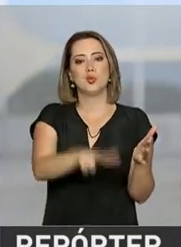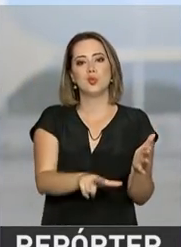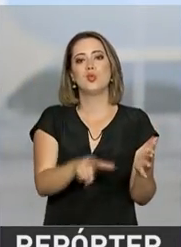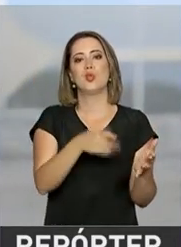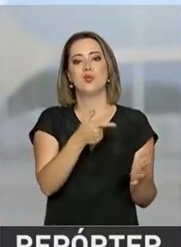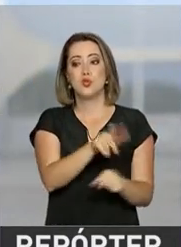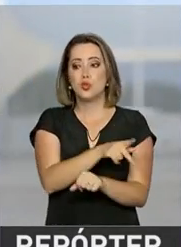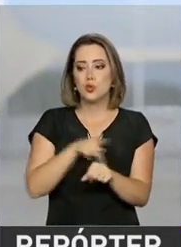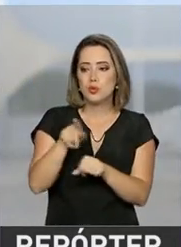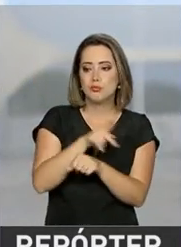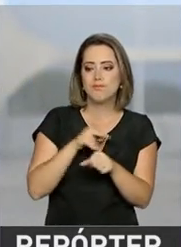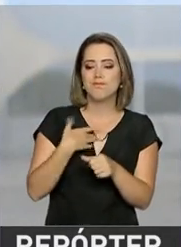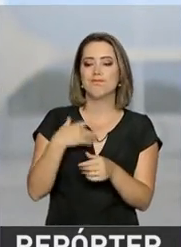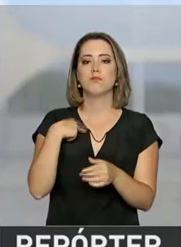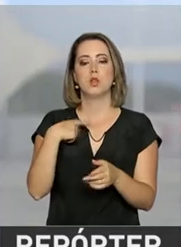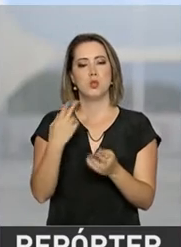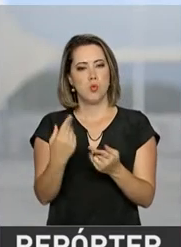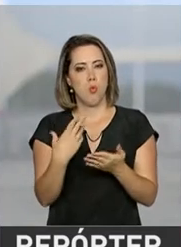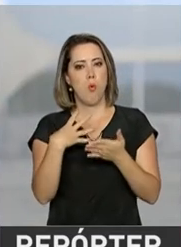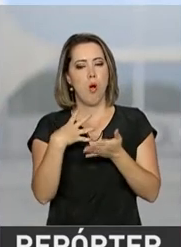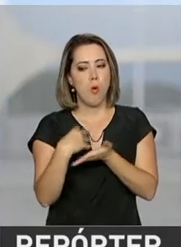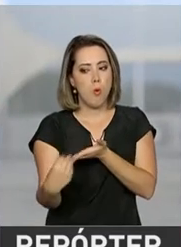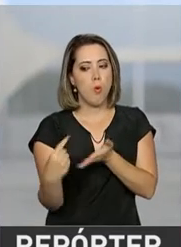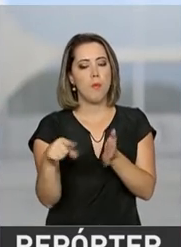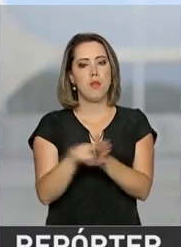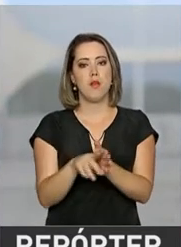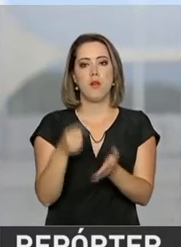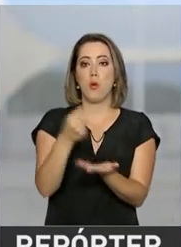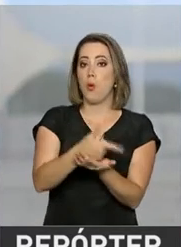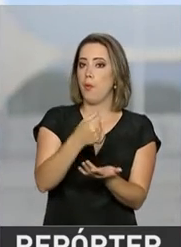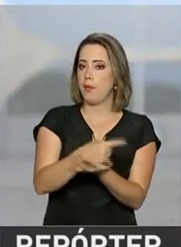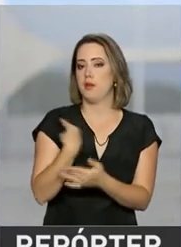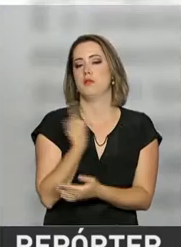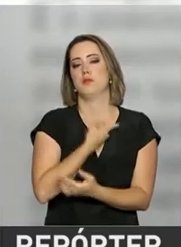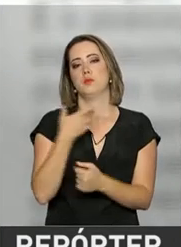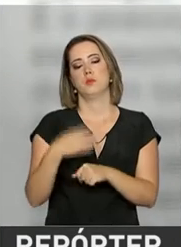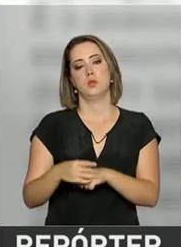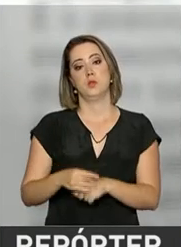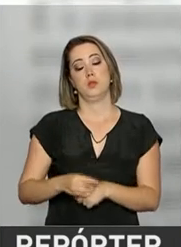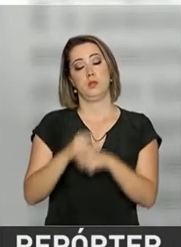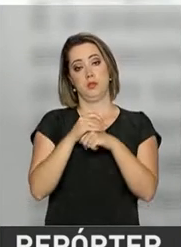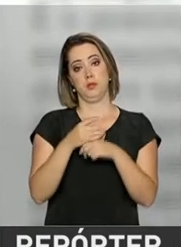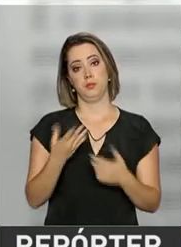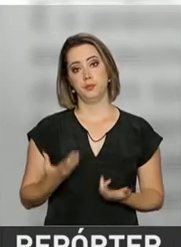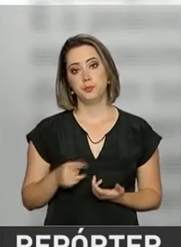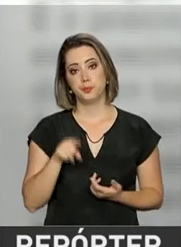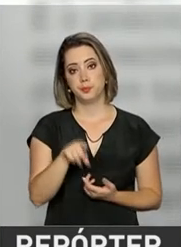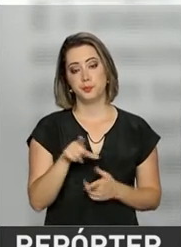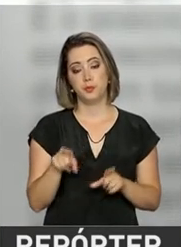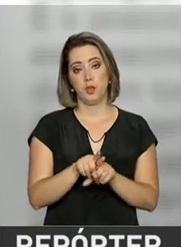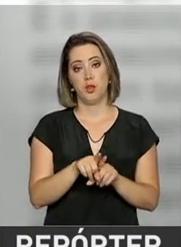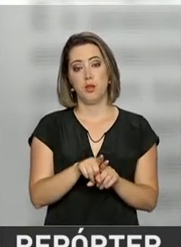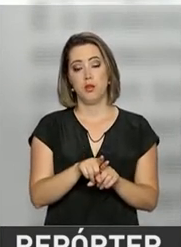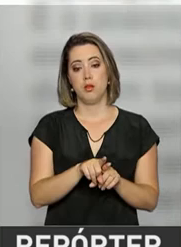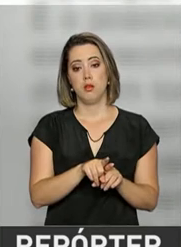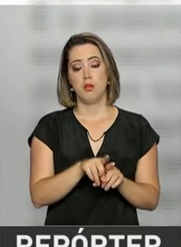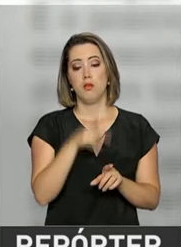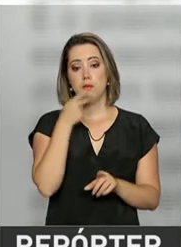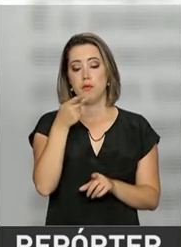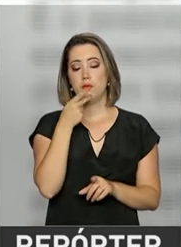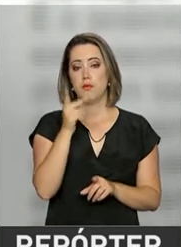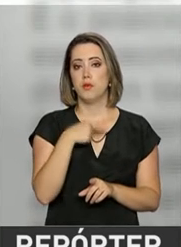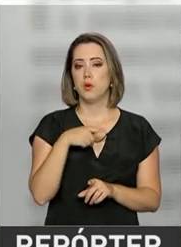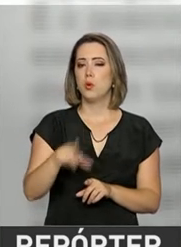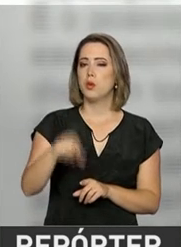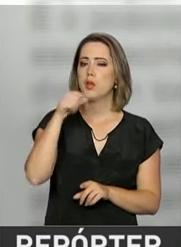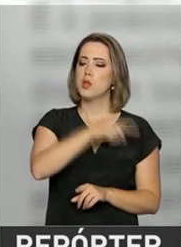outros países vão seguir o exemplo e voltar a importar a carne brasileira. O presidente Michel Temer disse que a decisão da